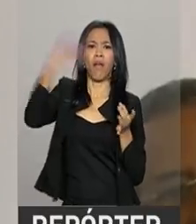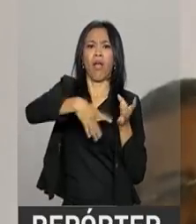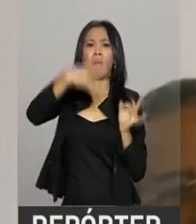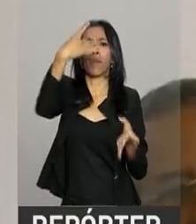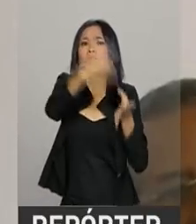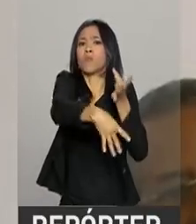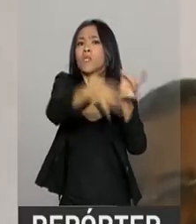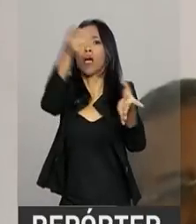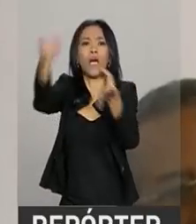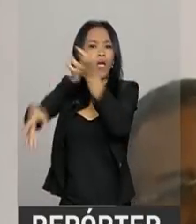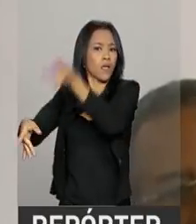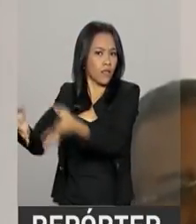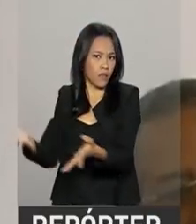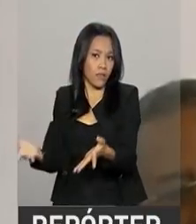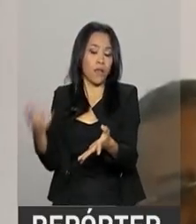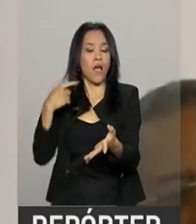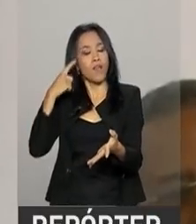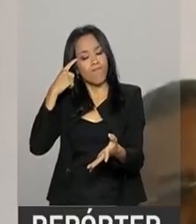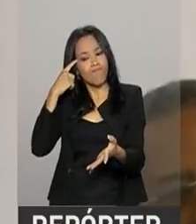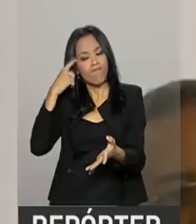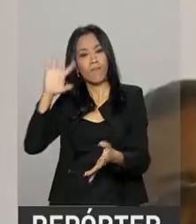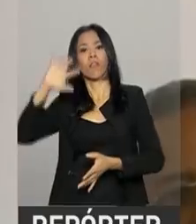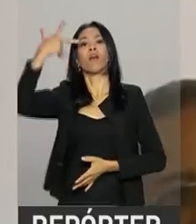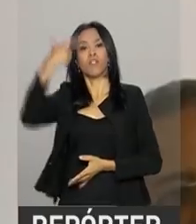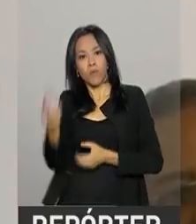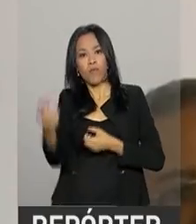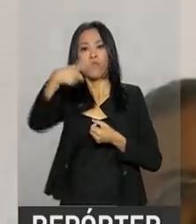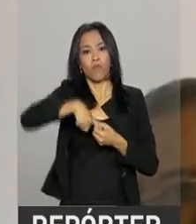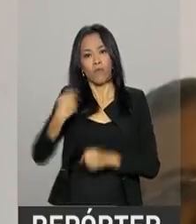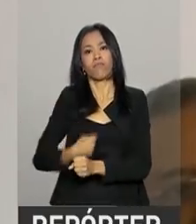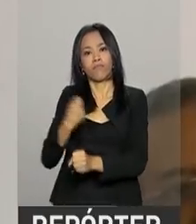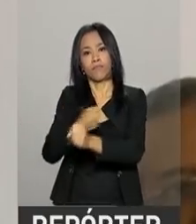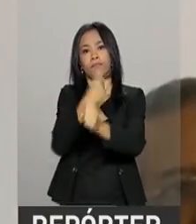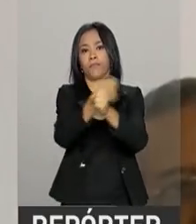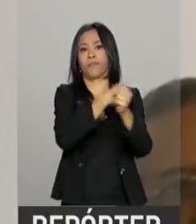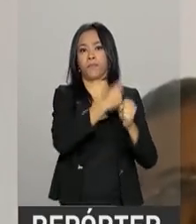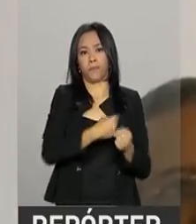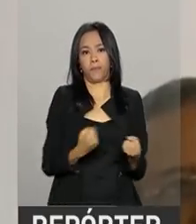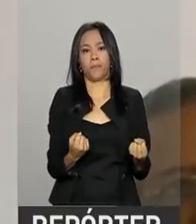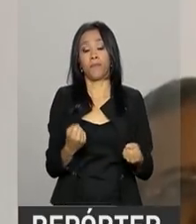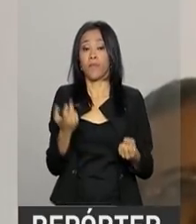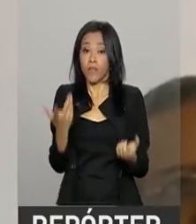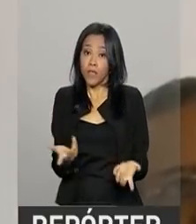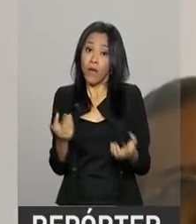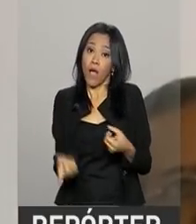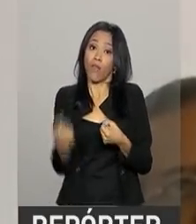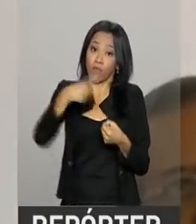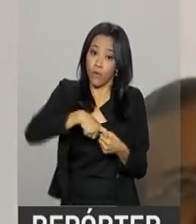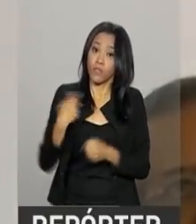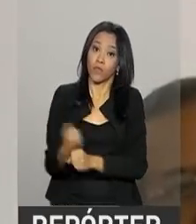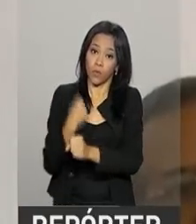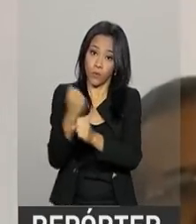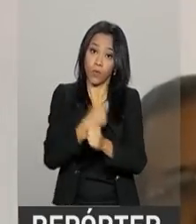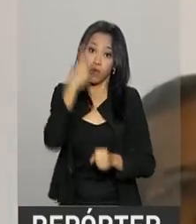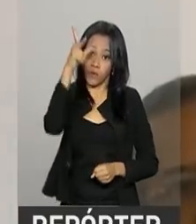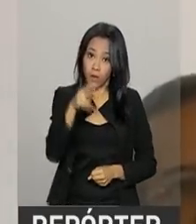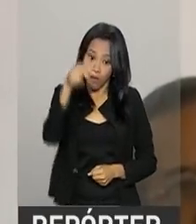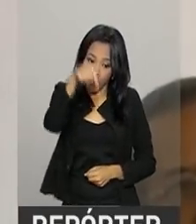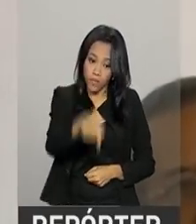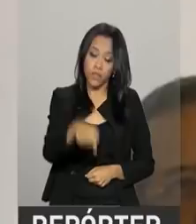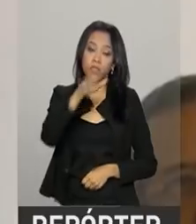paralisadas. E resolvemos retomar essas obras. E daí a retomada da obra aqui do